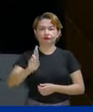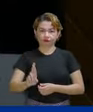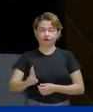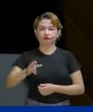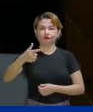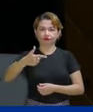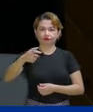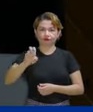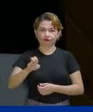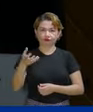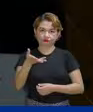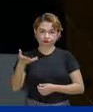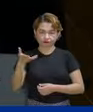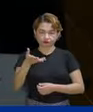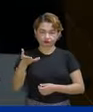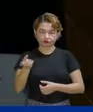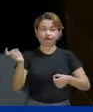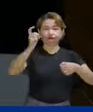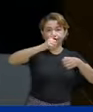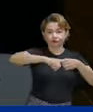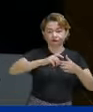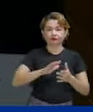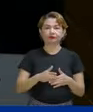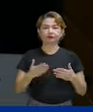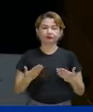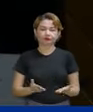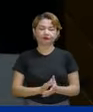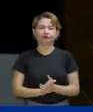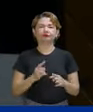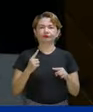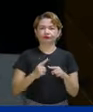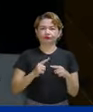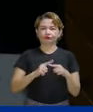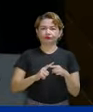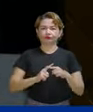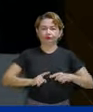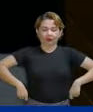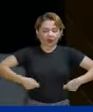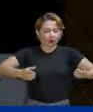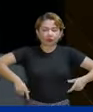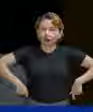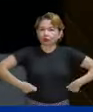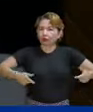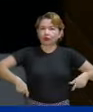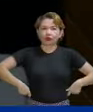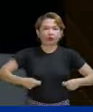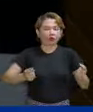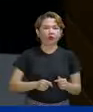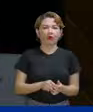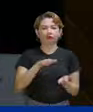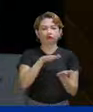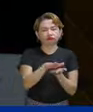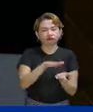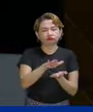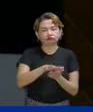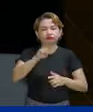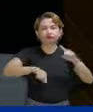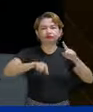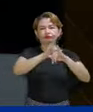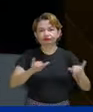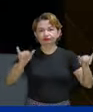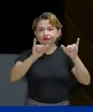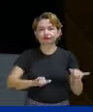212.190,25. A decisão baseou-se na suposta excessividade das despesas com material publicitário sem a